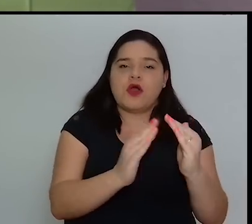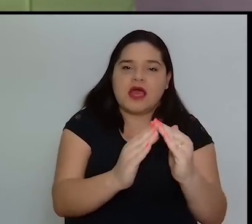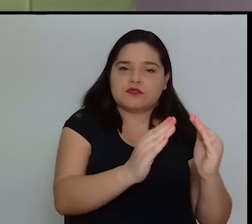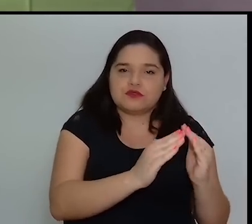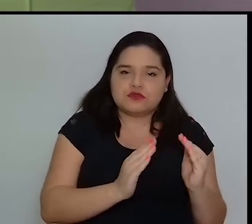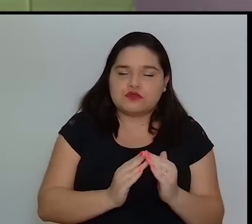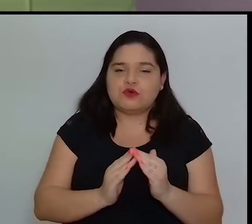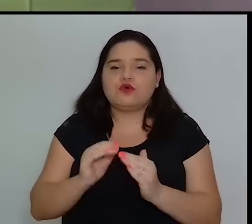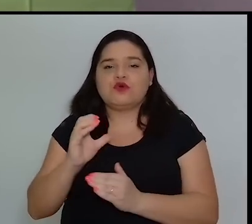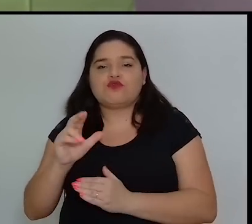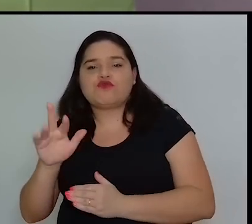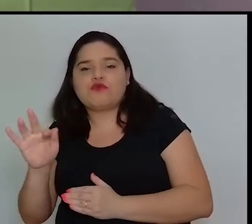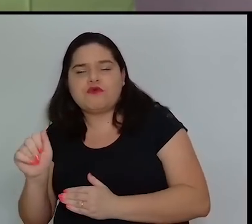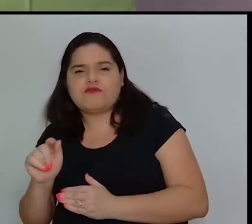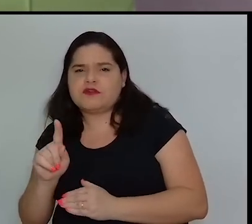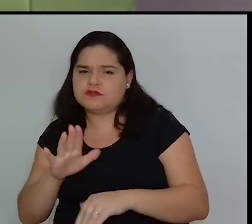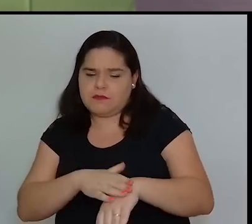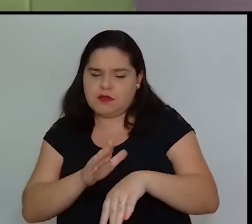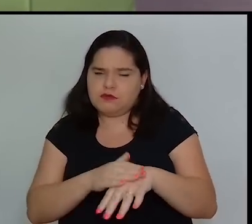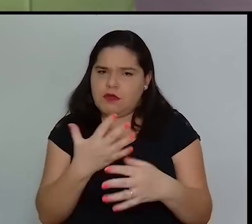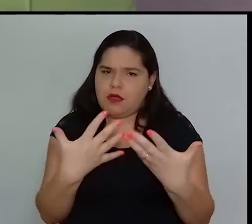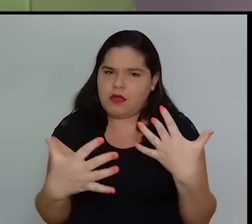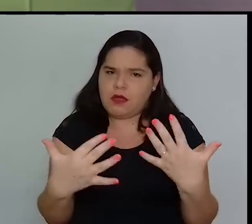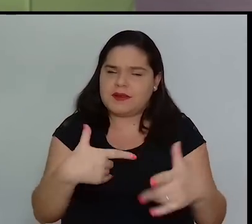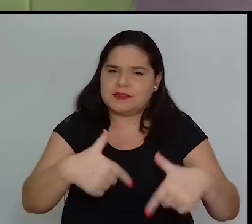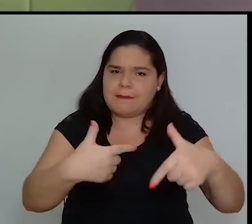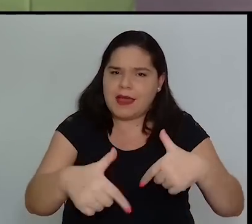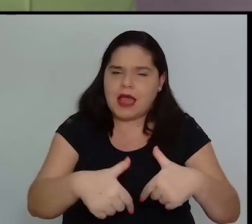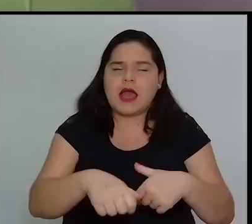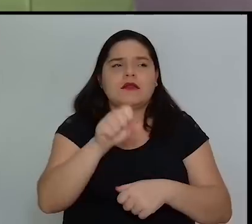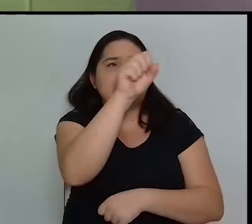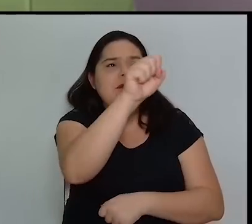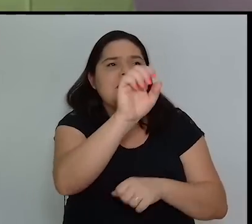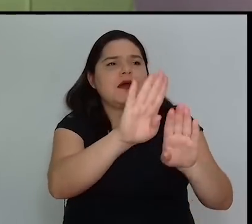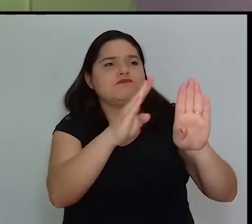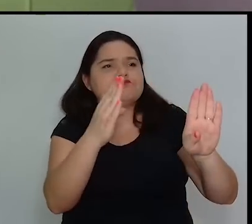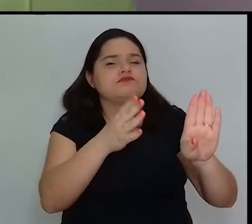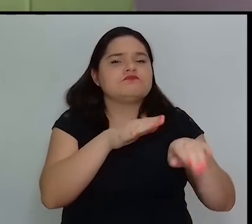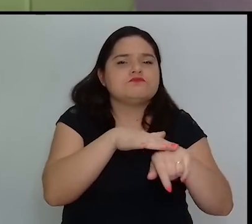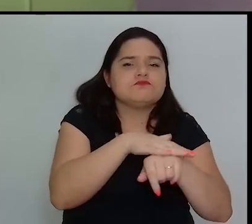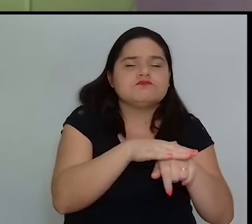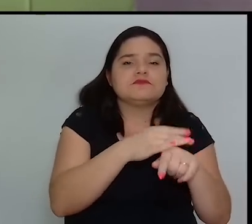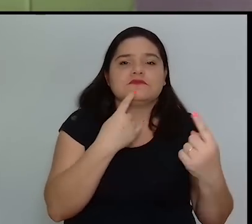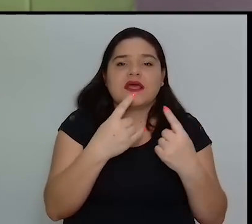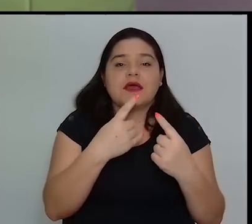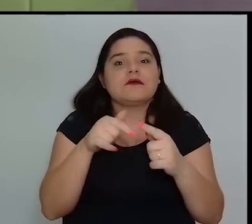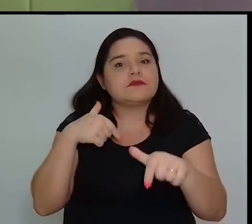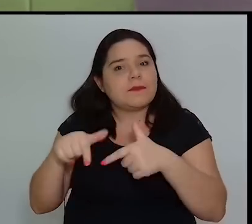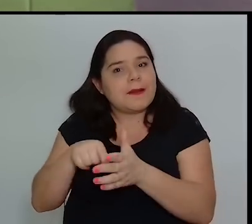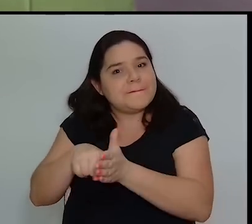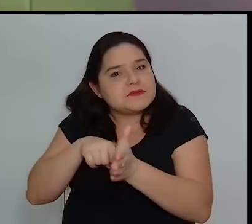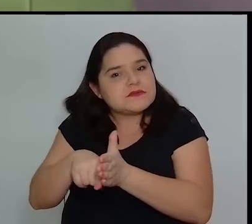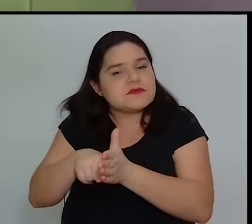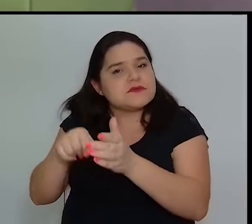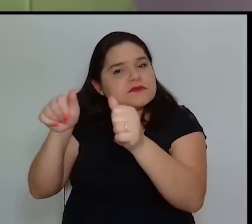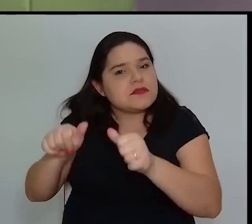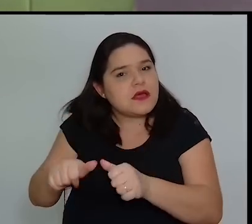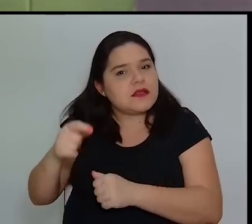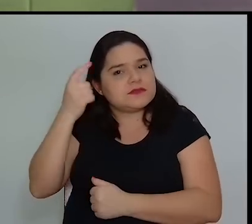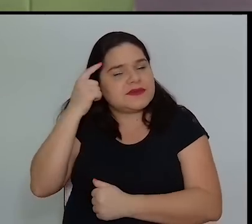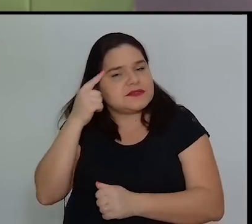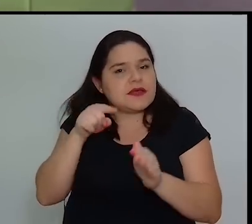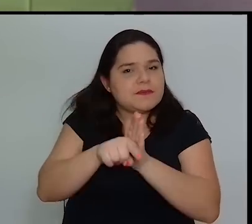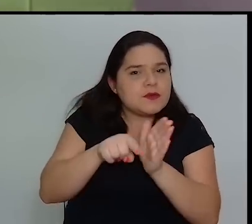não é só o trabalho de mão de obra não de lá bater de porta em porta fazer o trabalho de análise de pensar o questionário